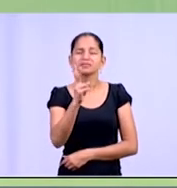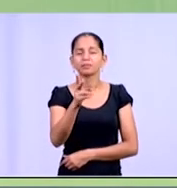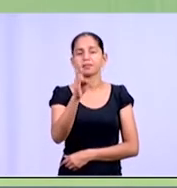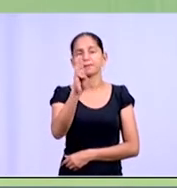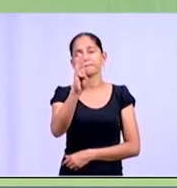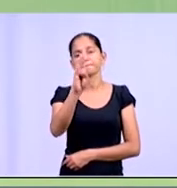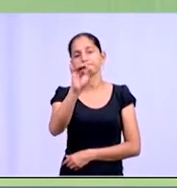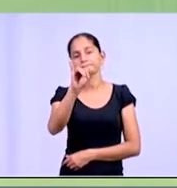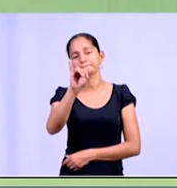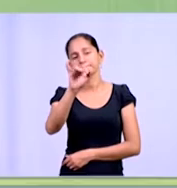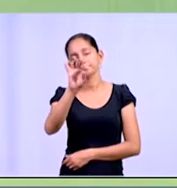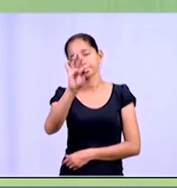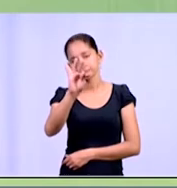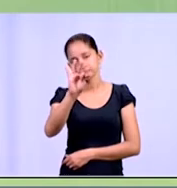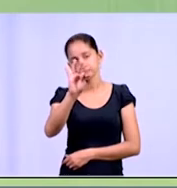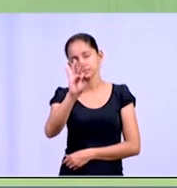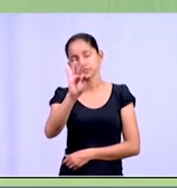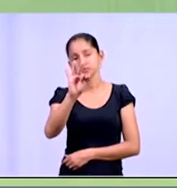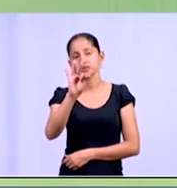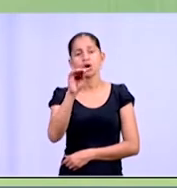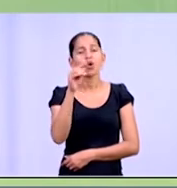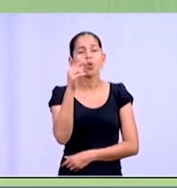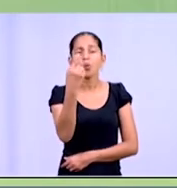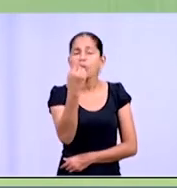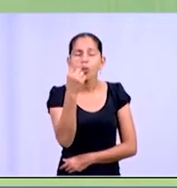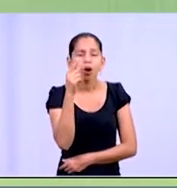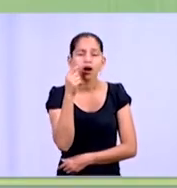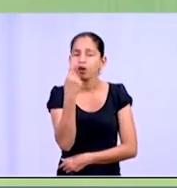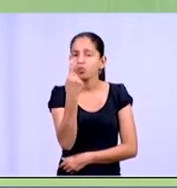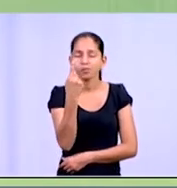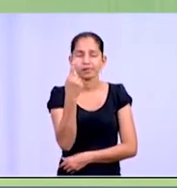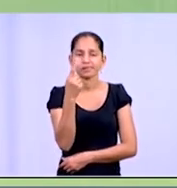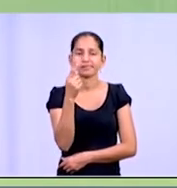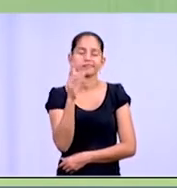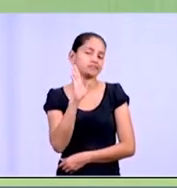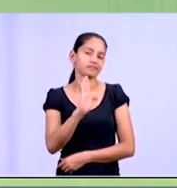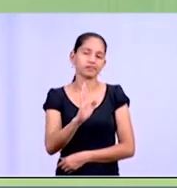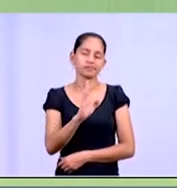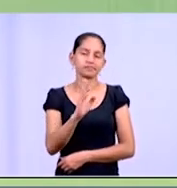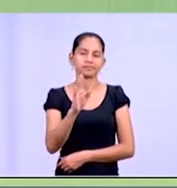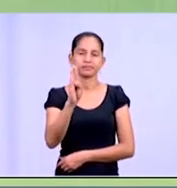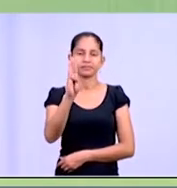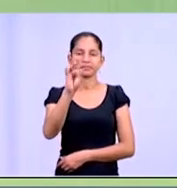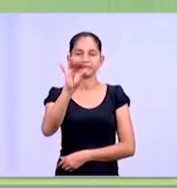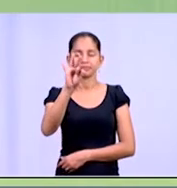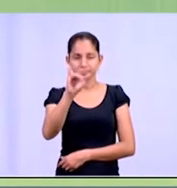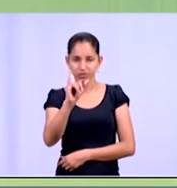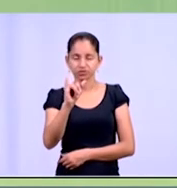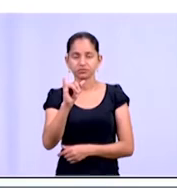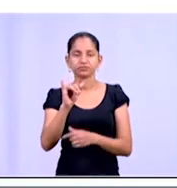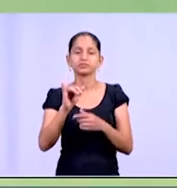um único bit é a unidade mínima de informação, né? E nós temos,